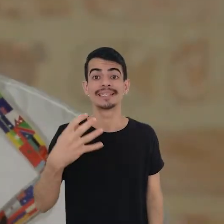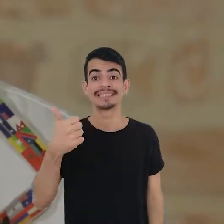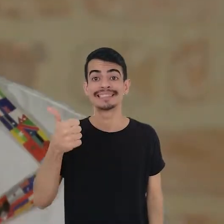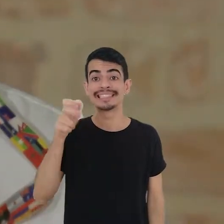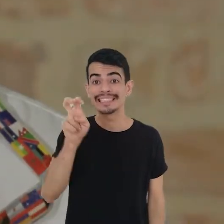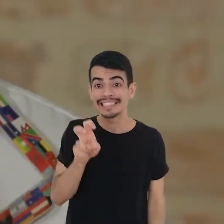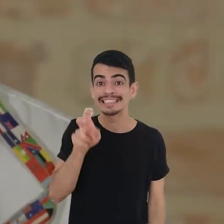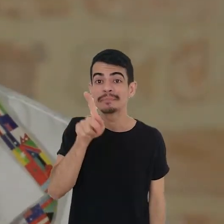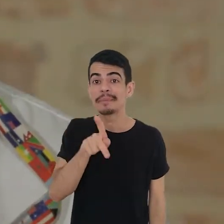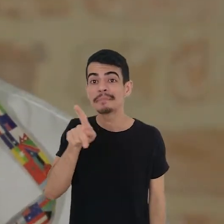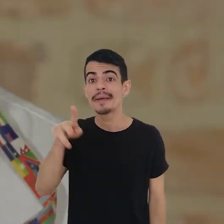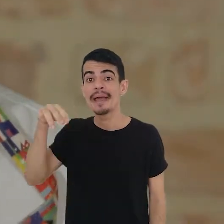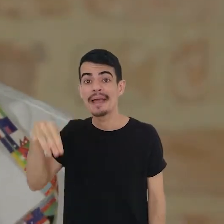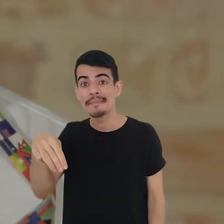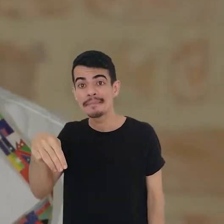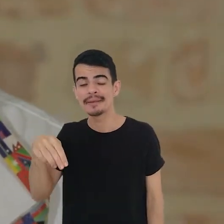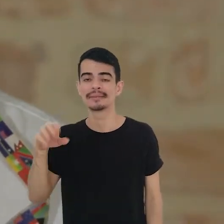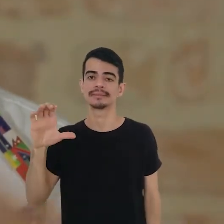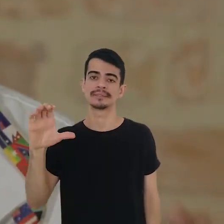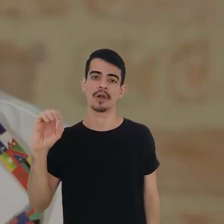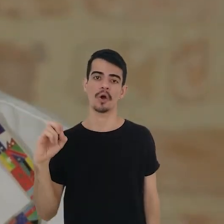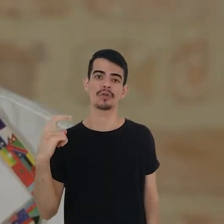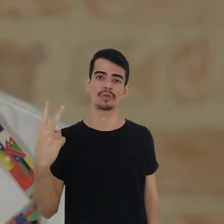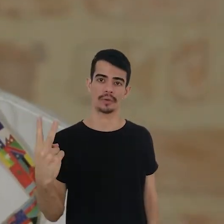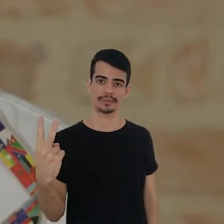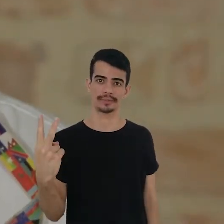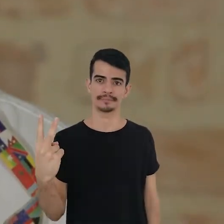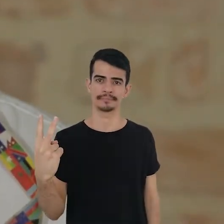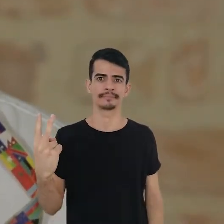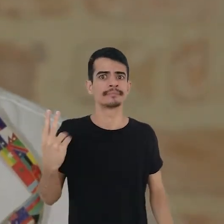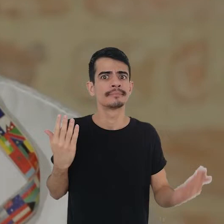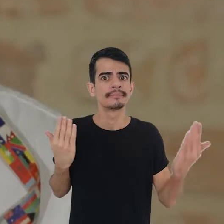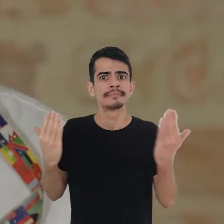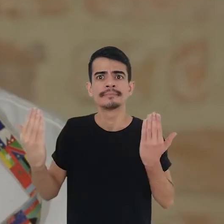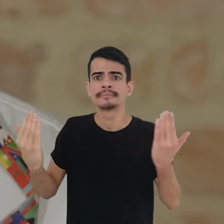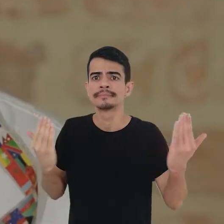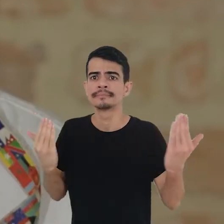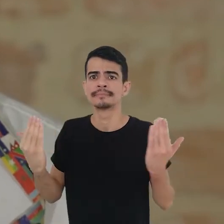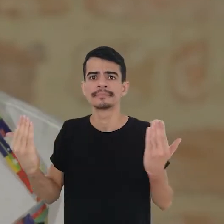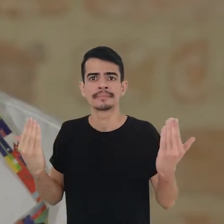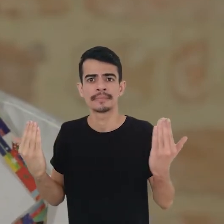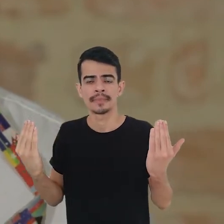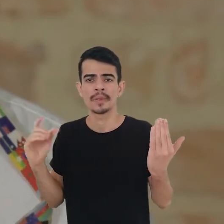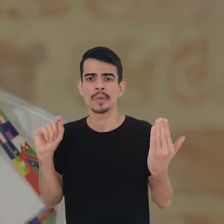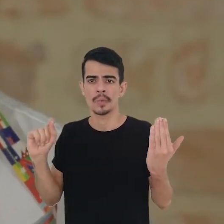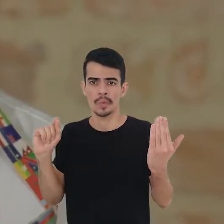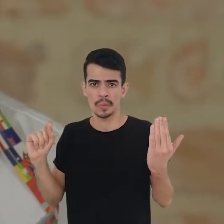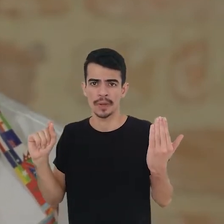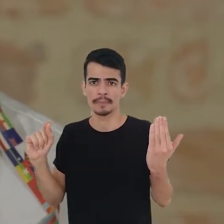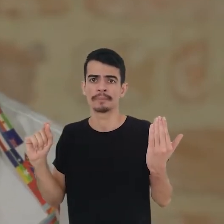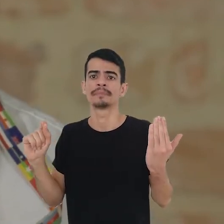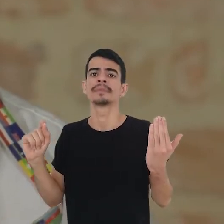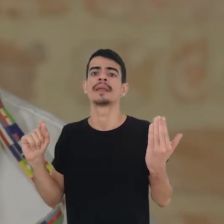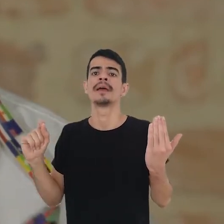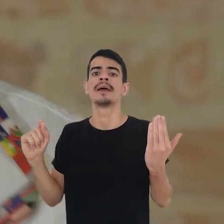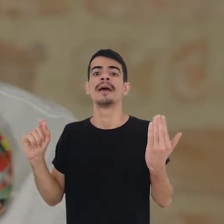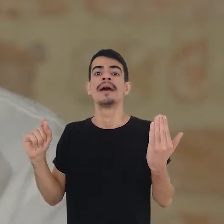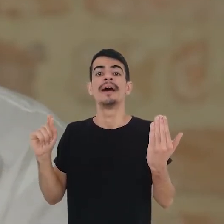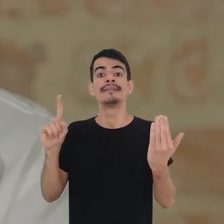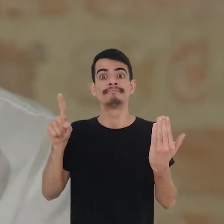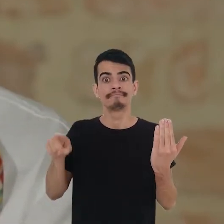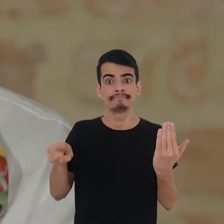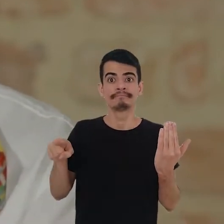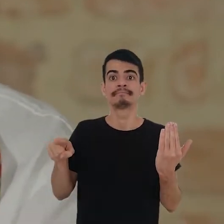dizer? Bem, isso é a diferença do CO2 atmosférico entre um período glacial e uma